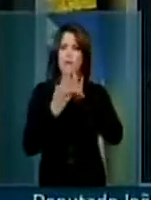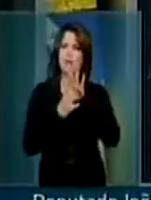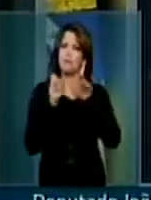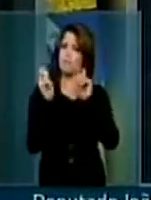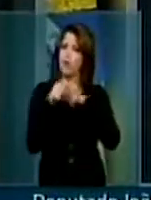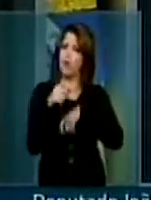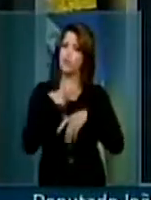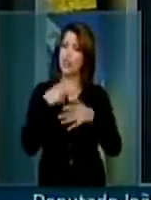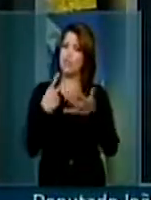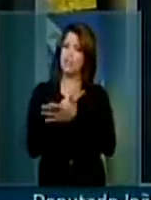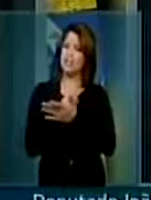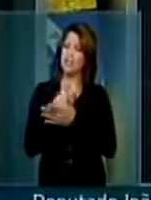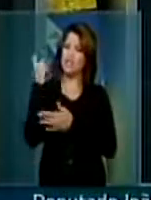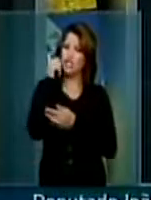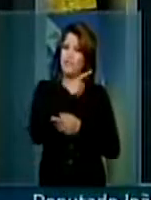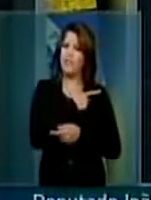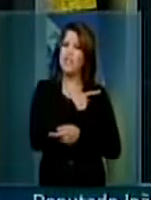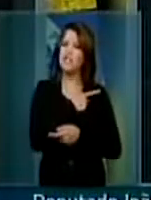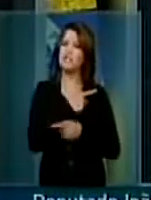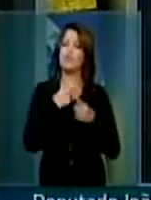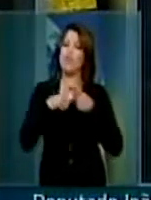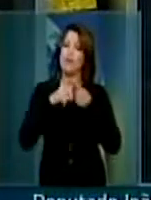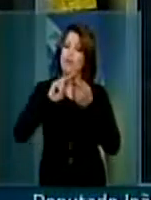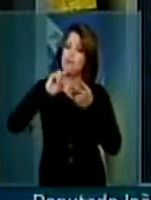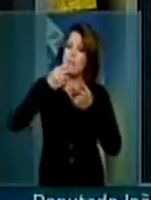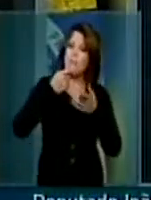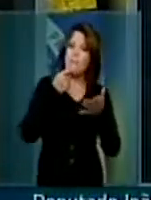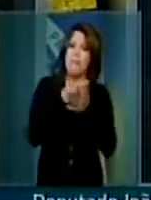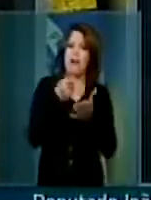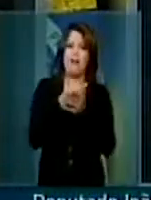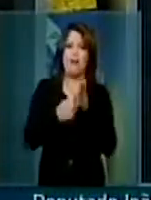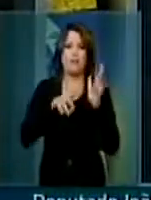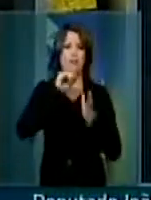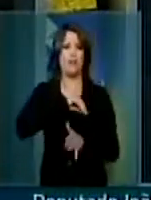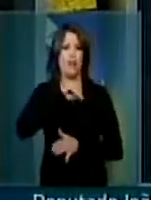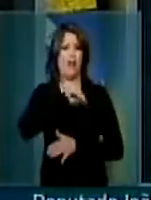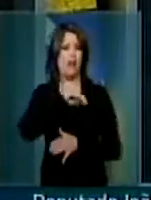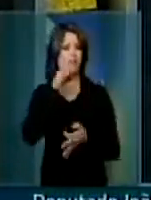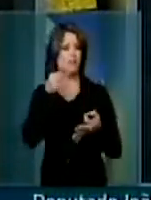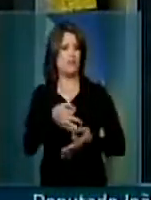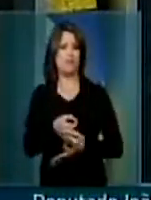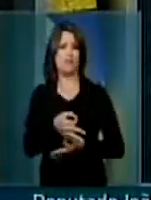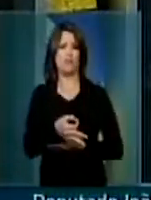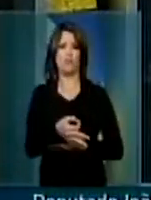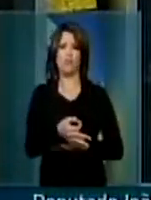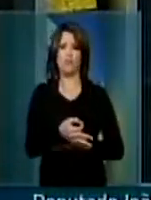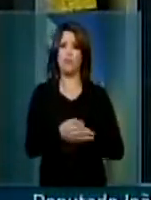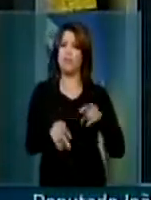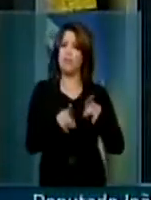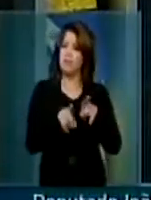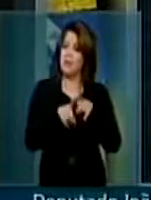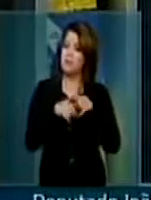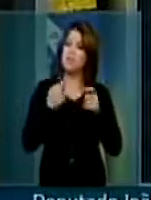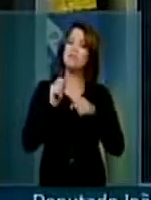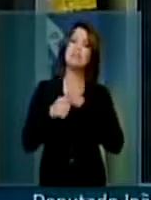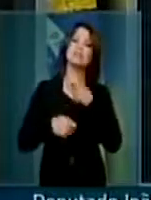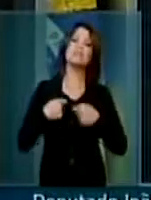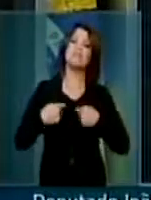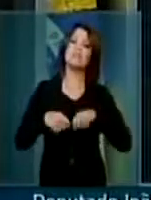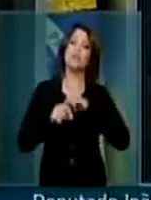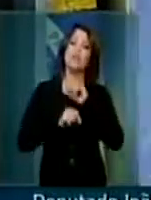que poderia ter dificuldade no sentido de honrar seus compromissos, tendo que